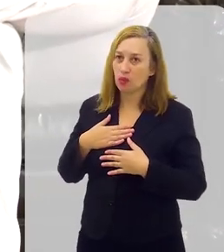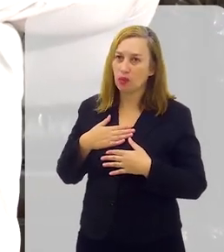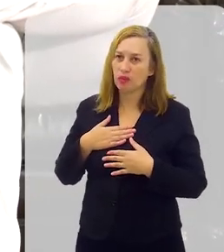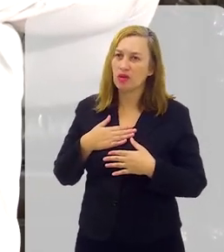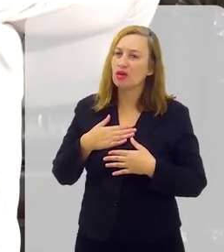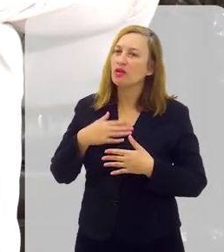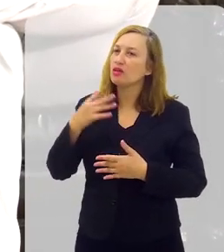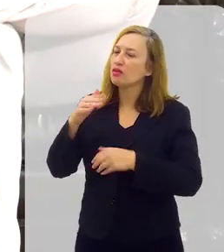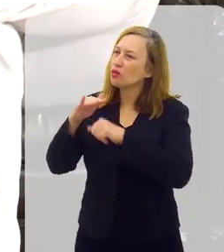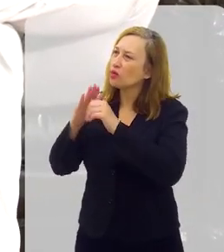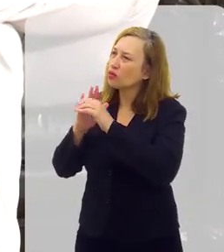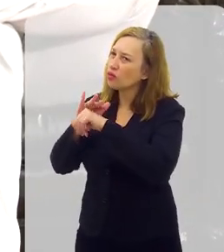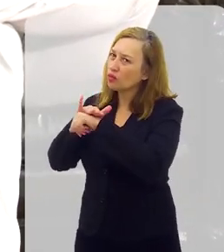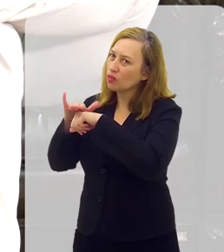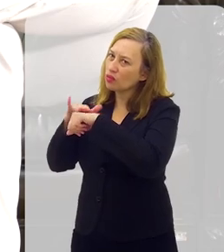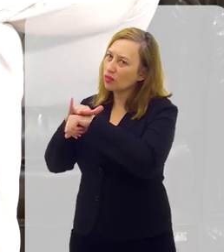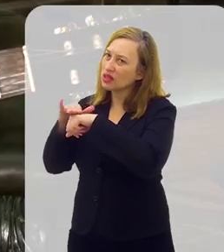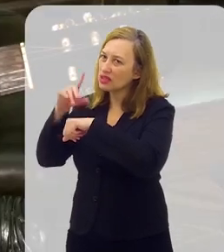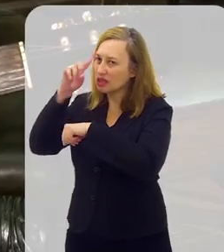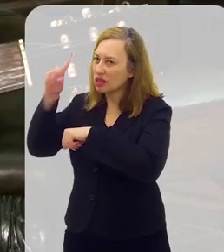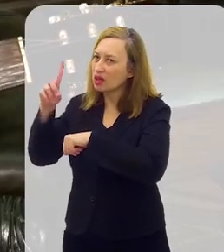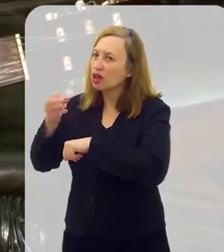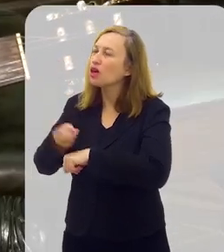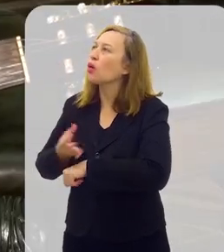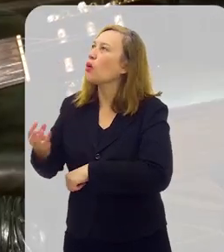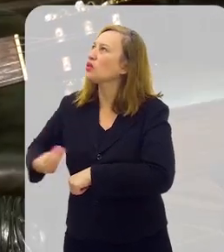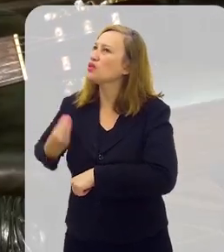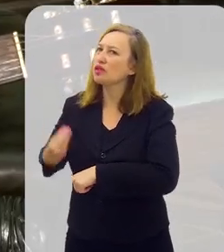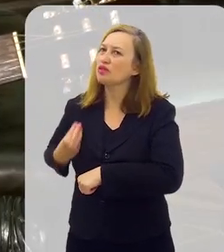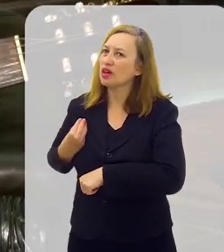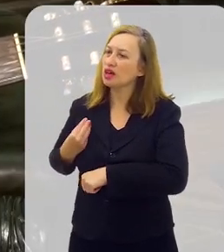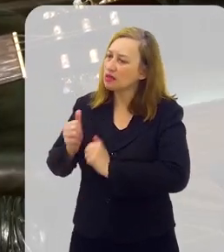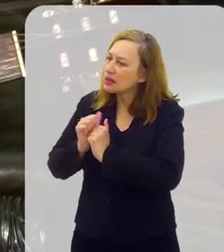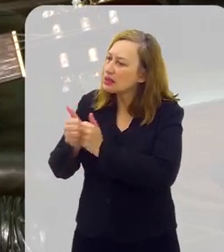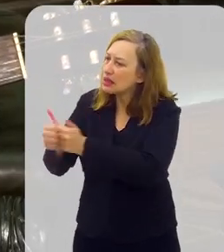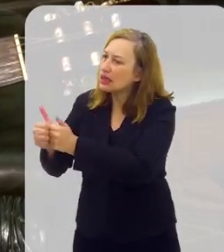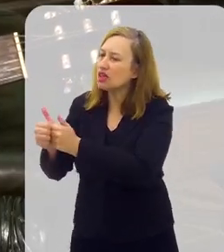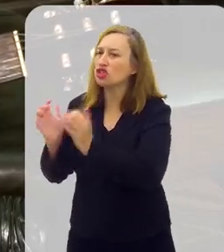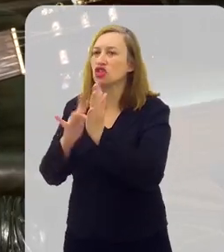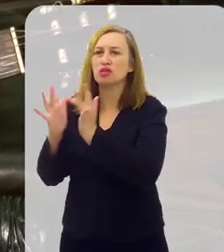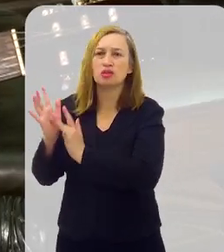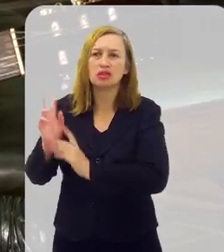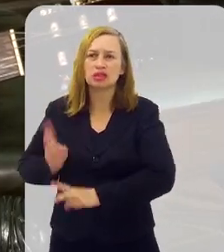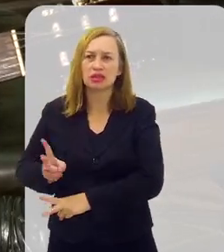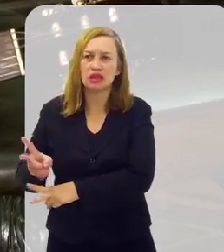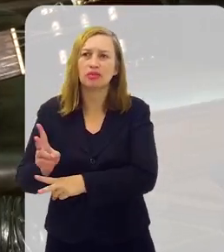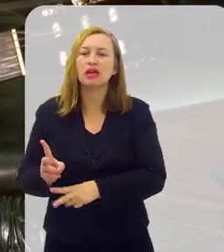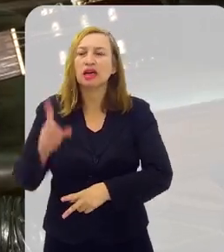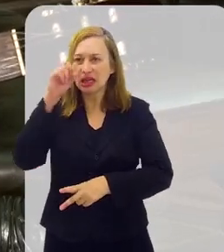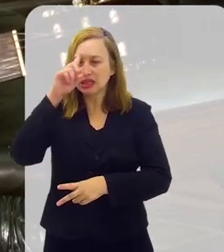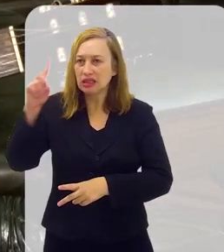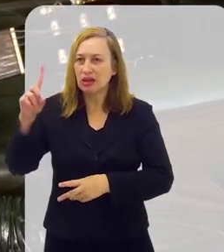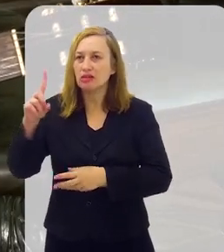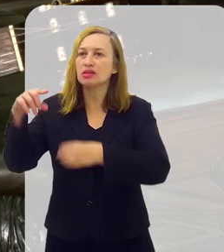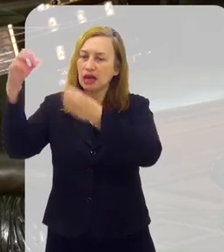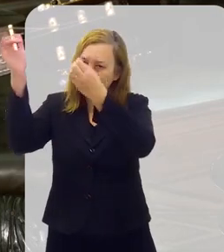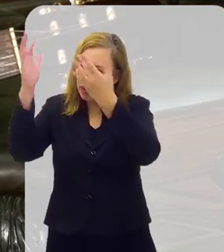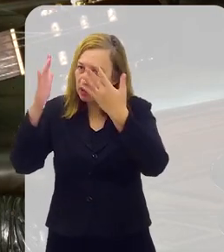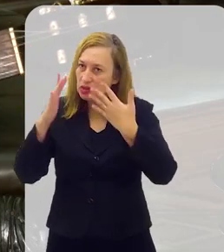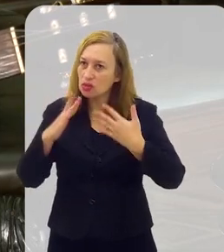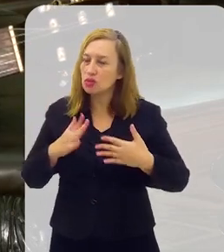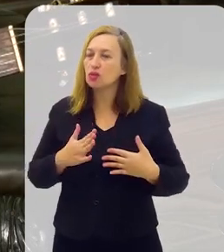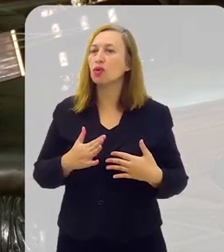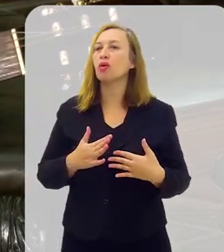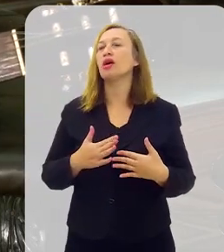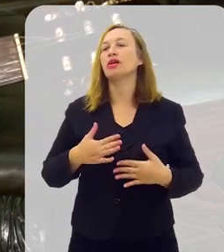encaminhadas. Exatamente. Desde o momento que eu levantei a mão para Cristo e falei: enquanto eu estiver